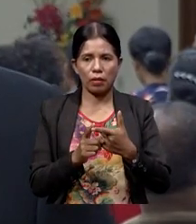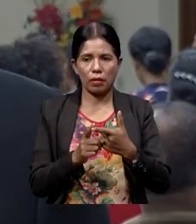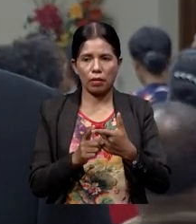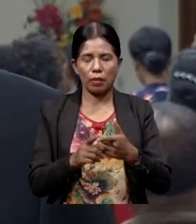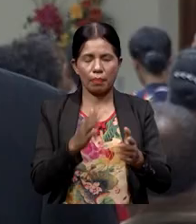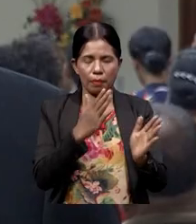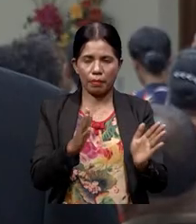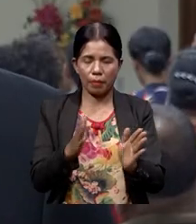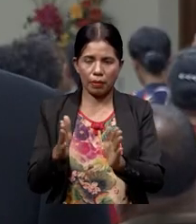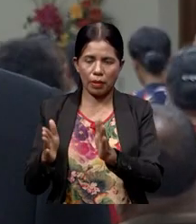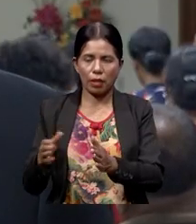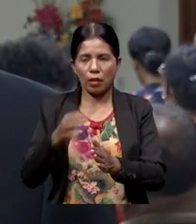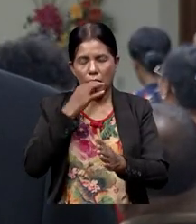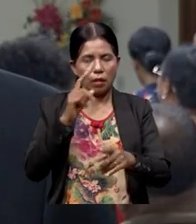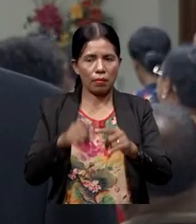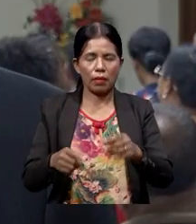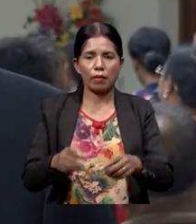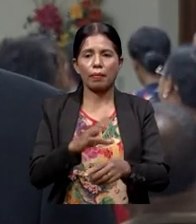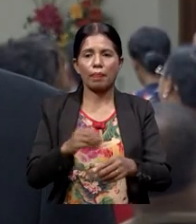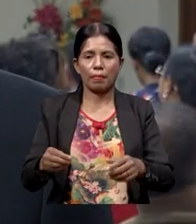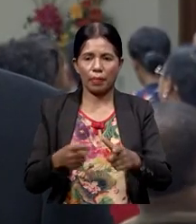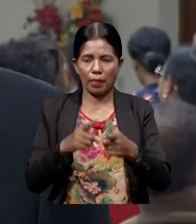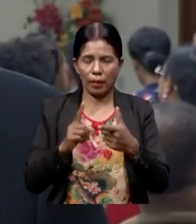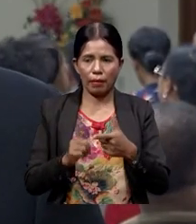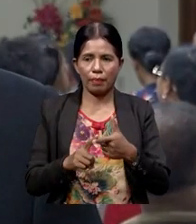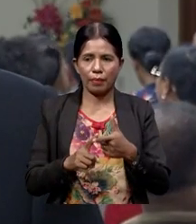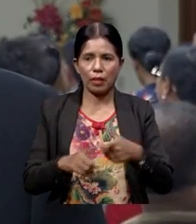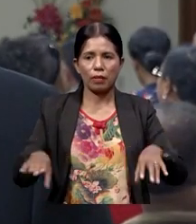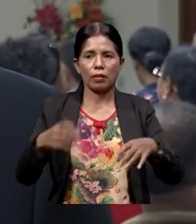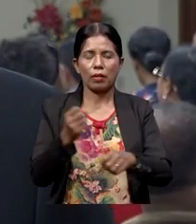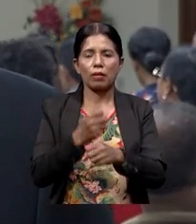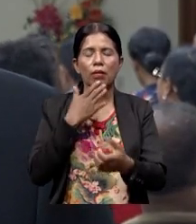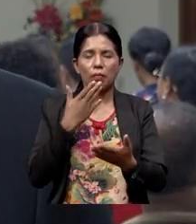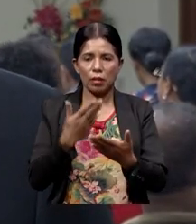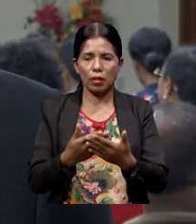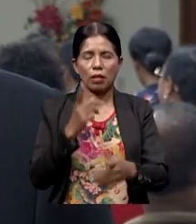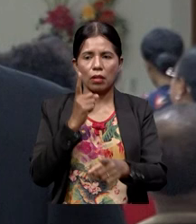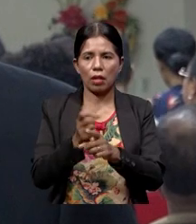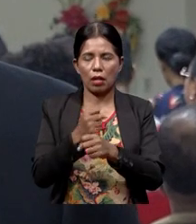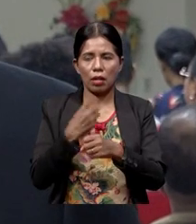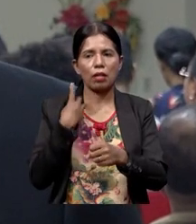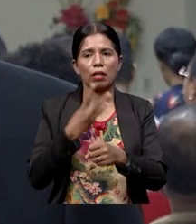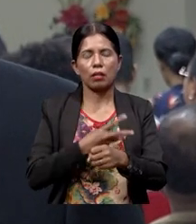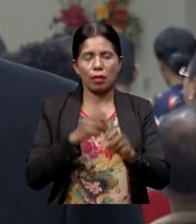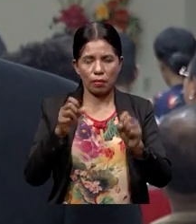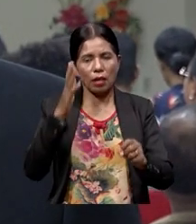prepara han selai bele impacto idane esforço de mesmo que halo para te ver